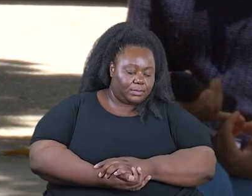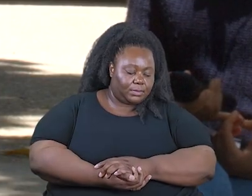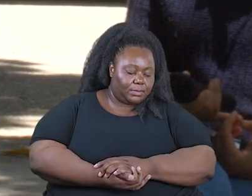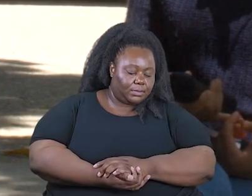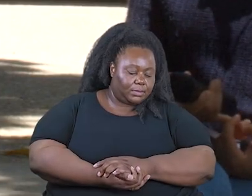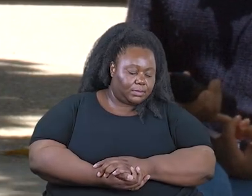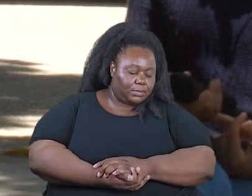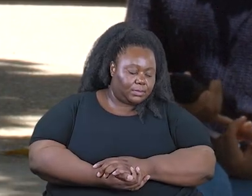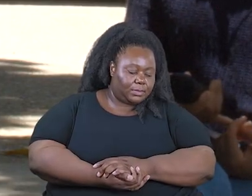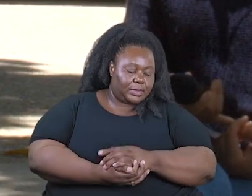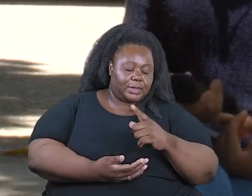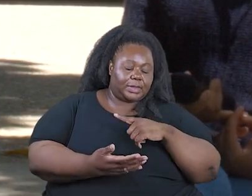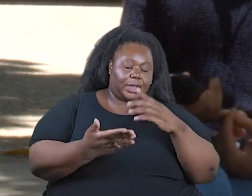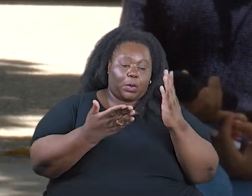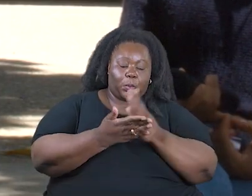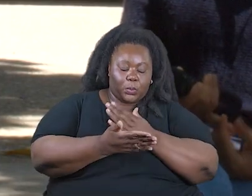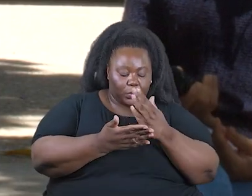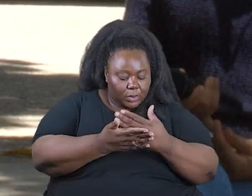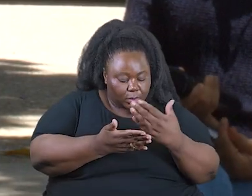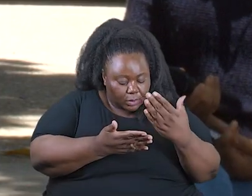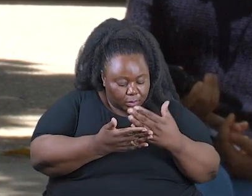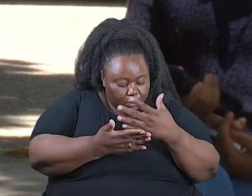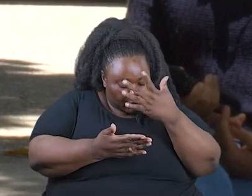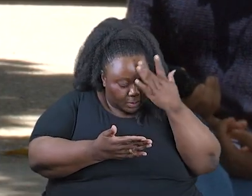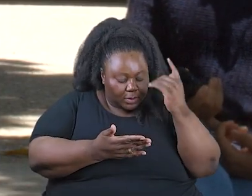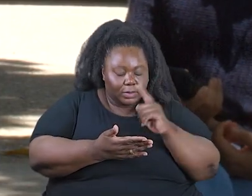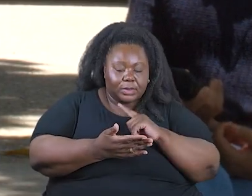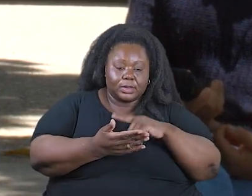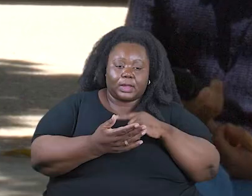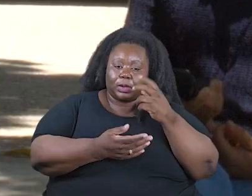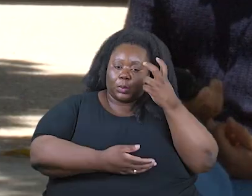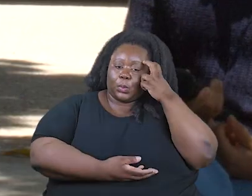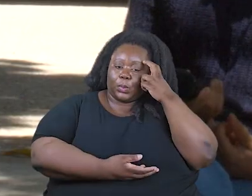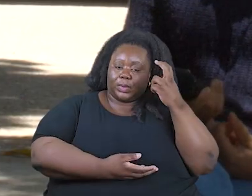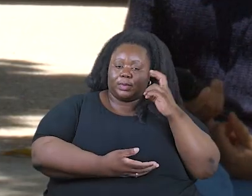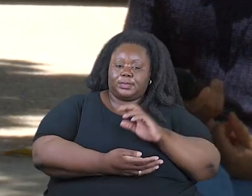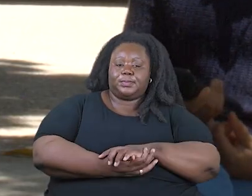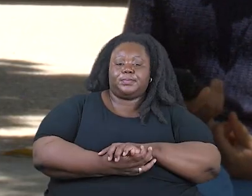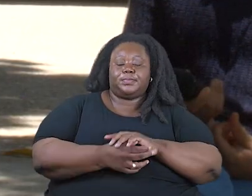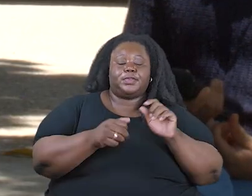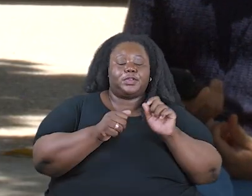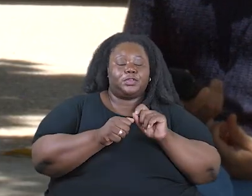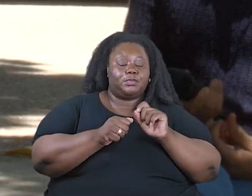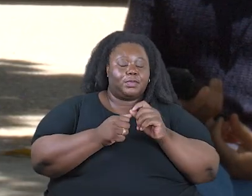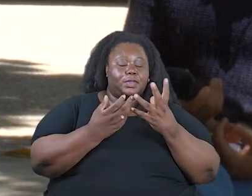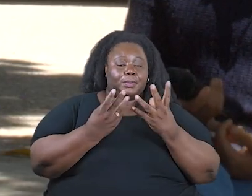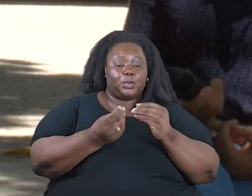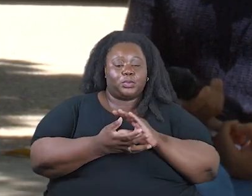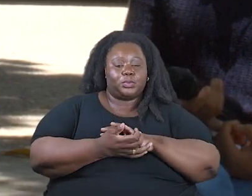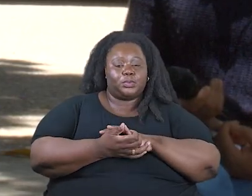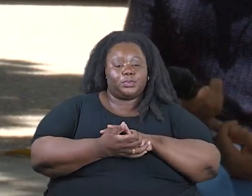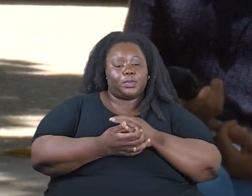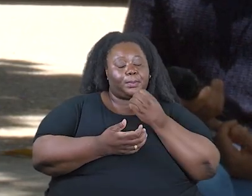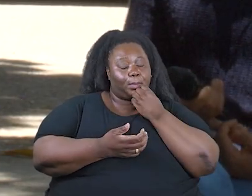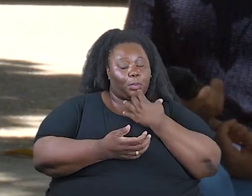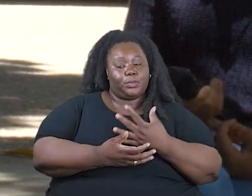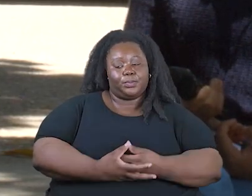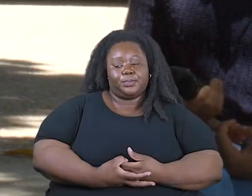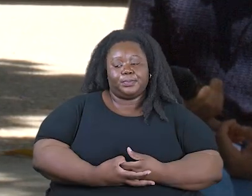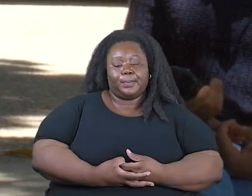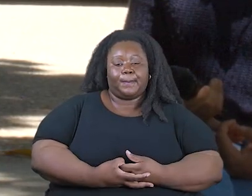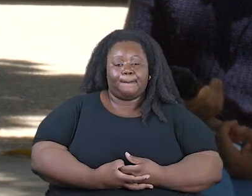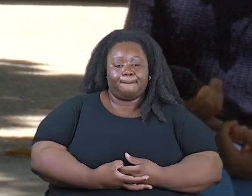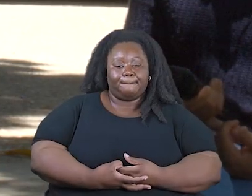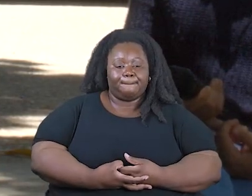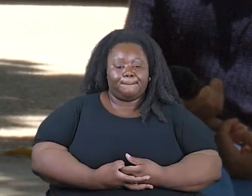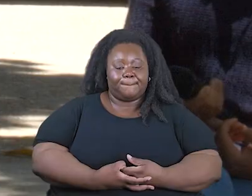Ele tem alguns livros de artista, que é uma pessoa que tinha um conhecimento de produção gráfica bom.